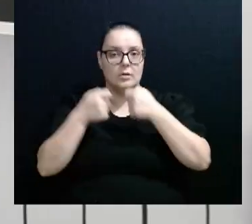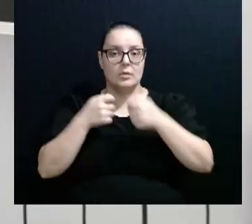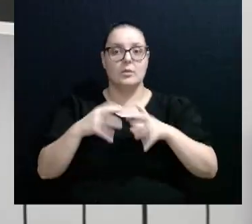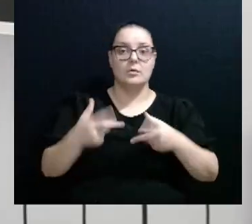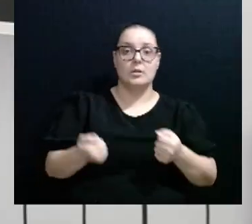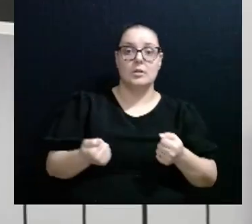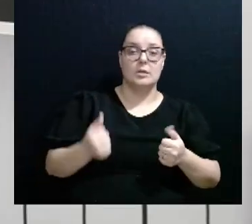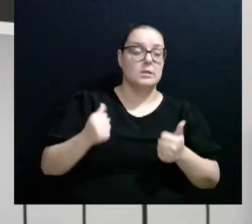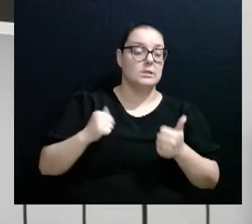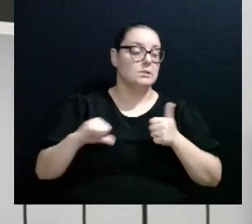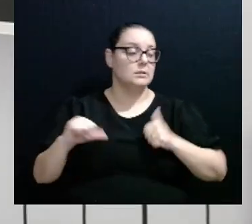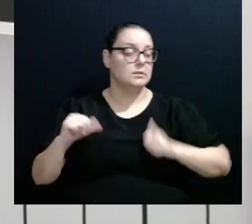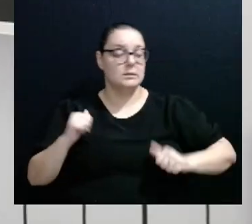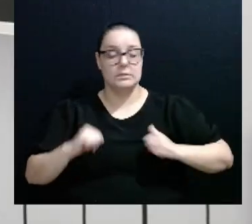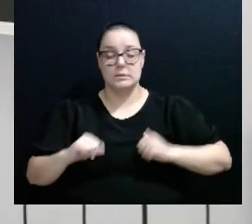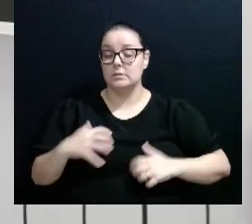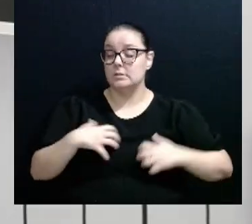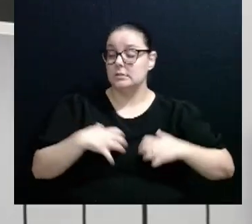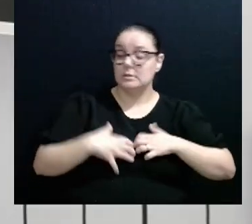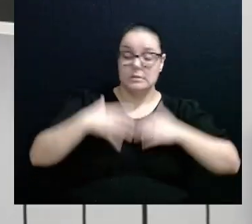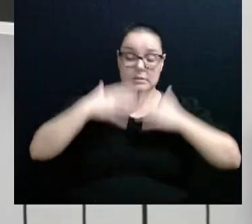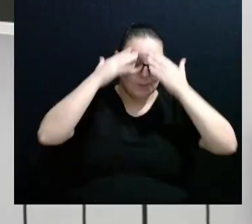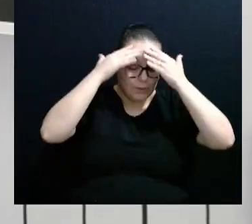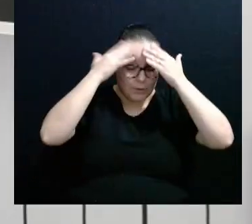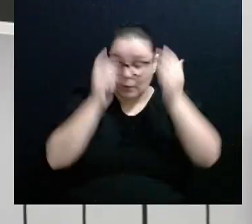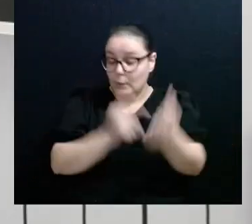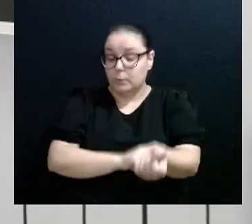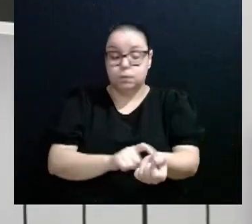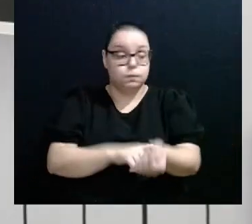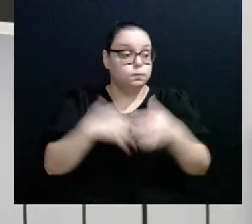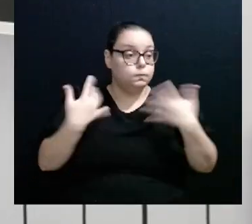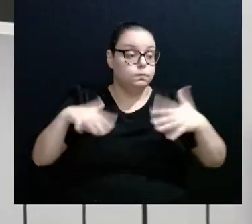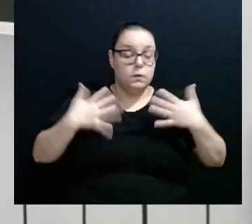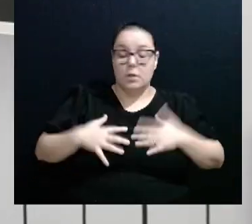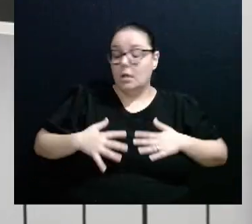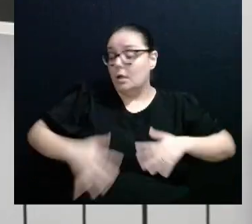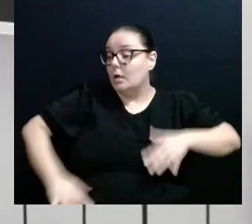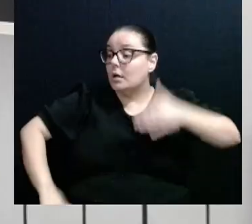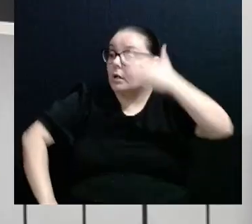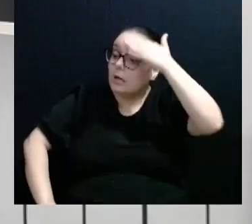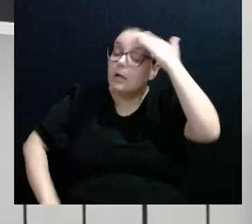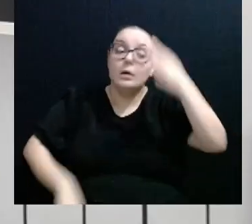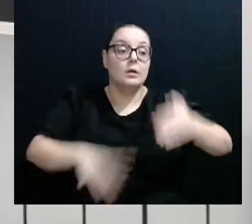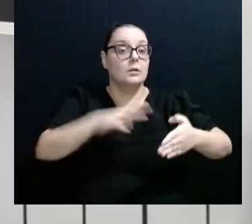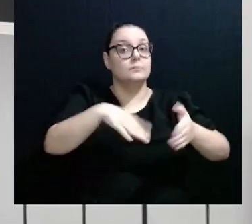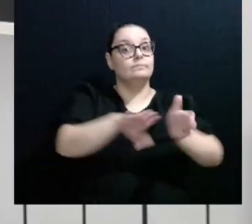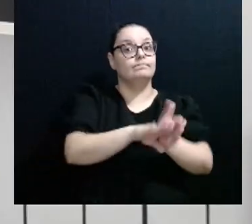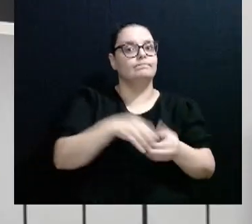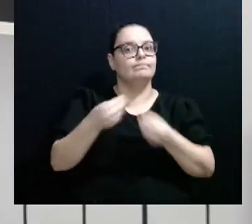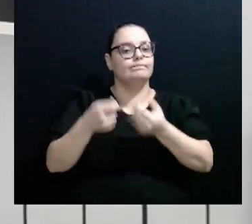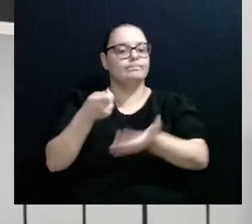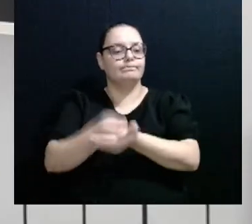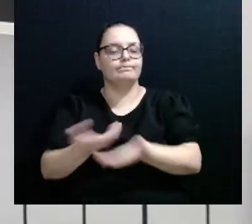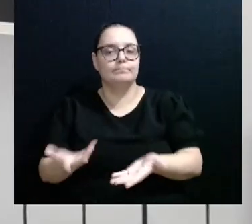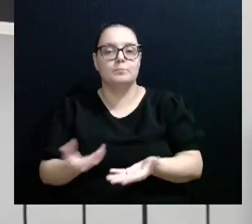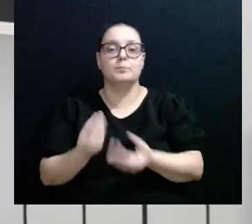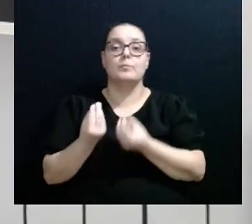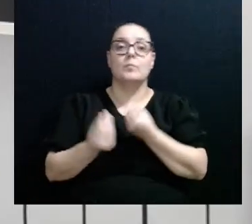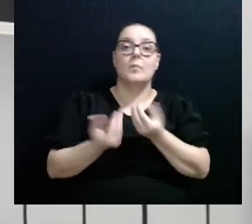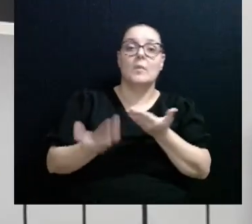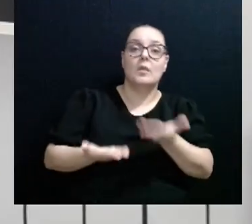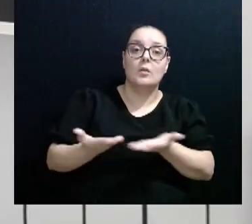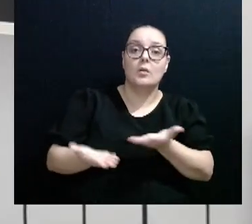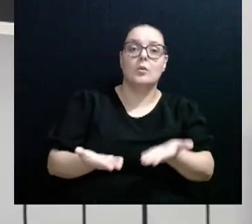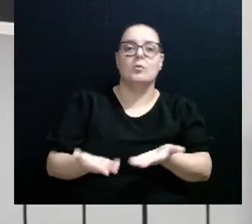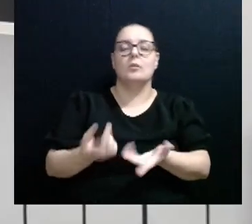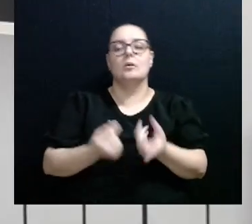ansiedade, aflição, nervosismo, muitas vezes as contas estão chegando. Como que lida com o fator financeiro